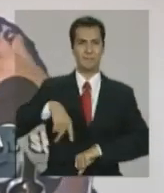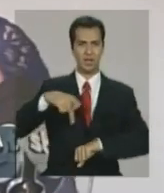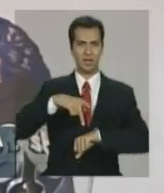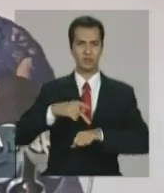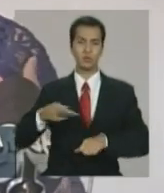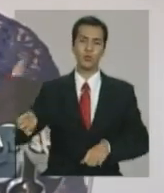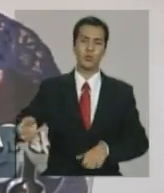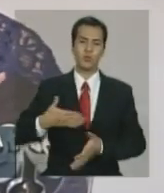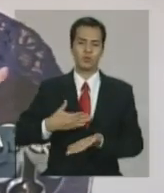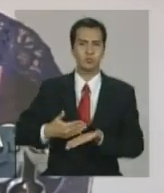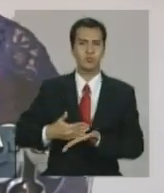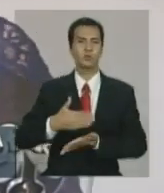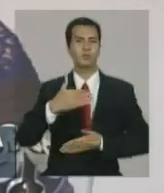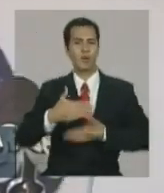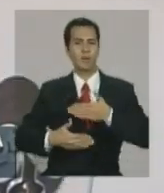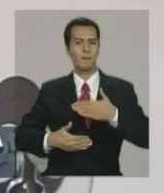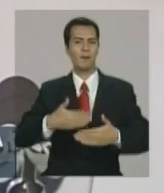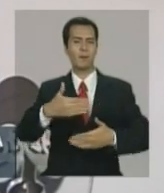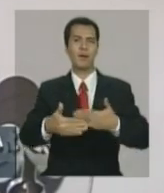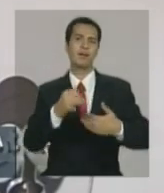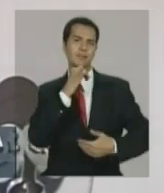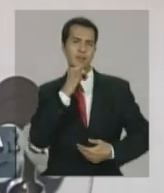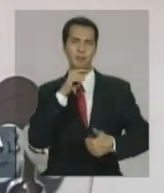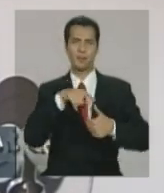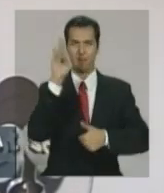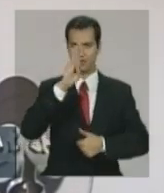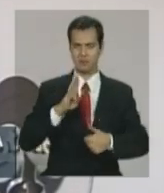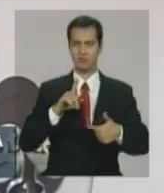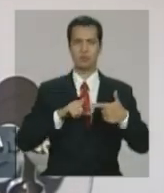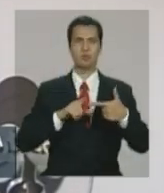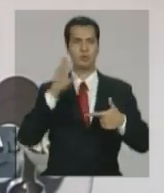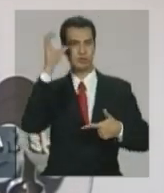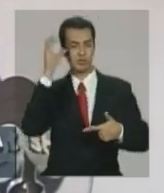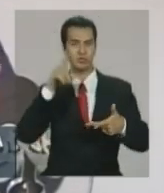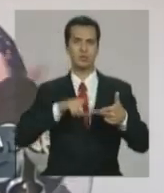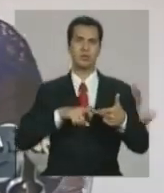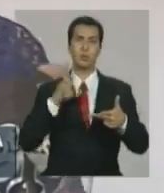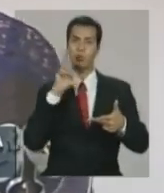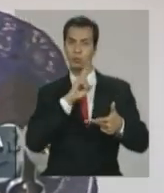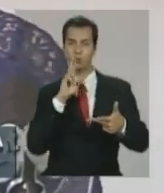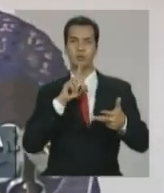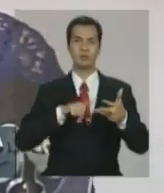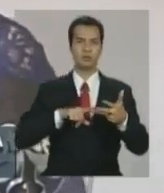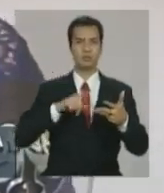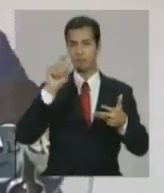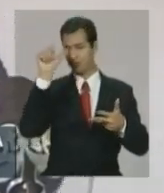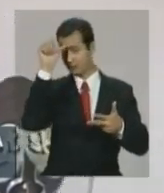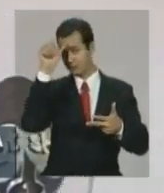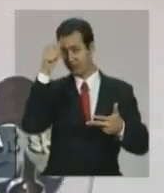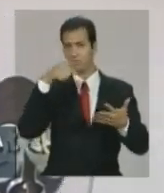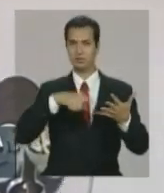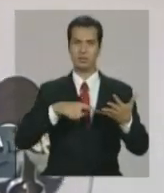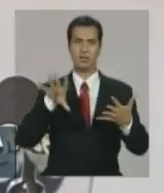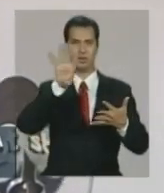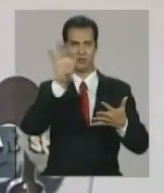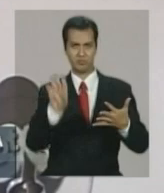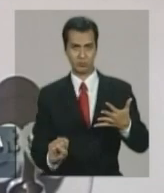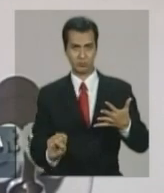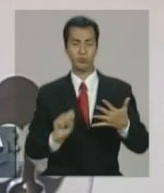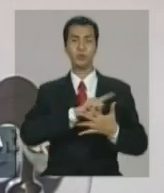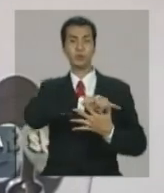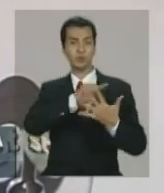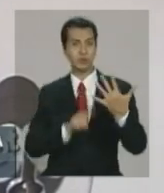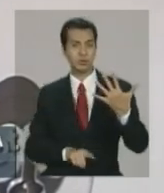emergentes, como o Brasil, a China, a Rússia e a Índia e a África do Sul, nós somos países que